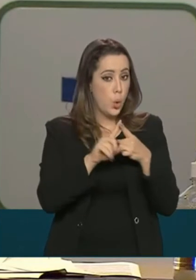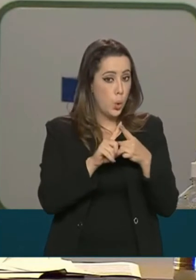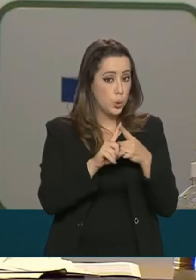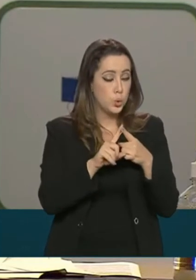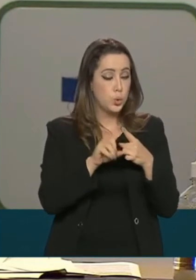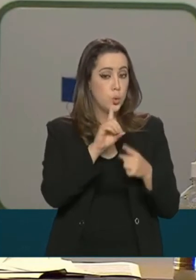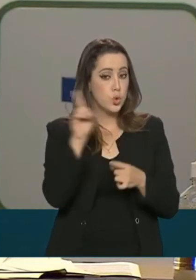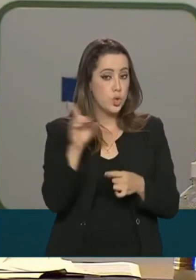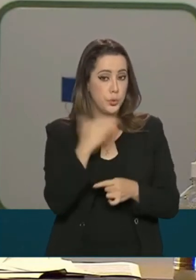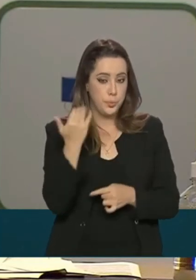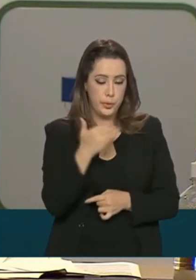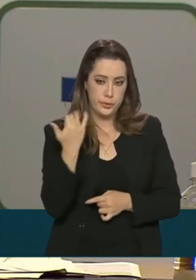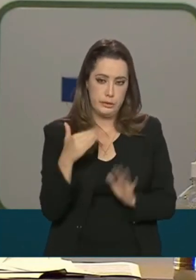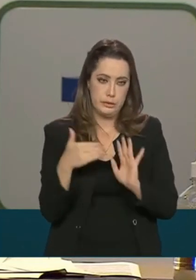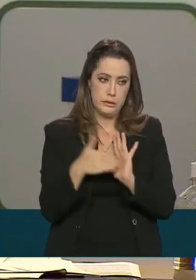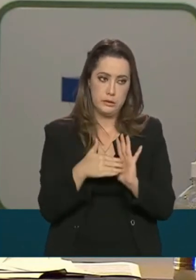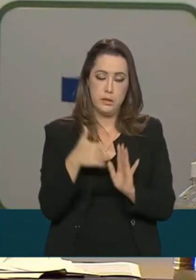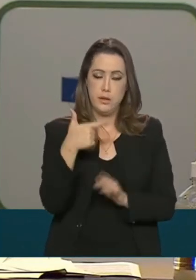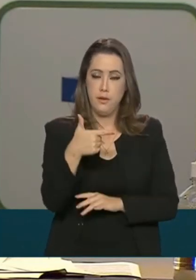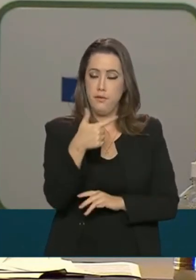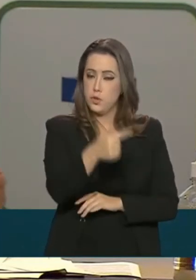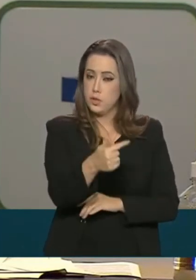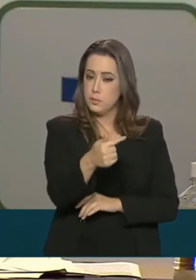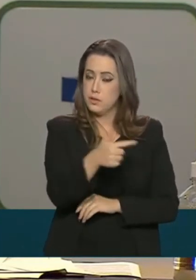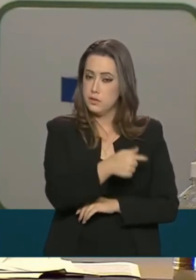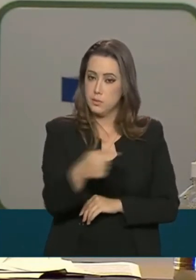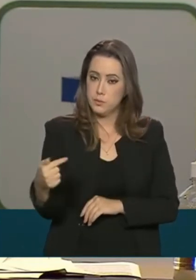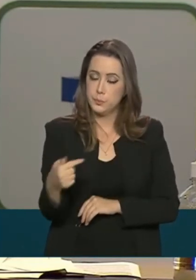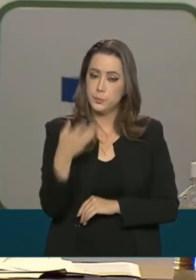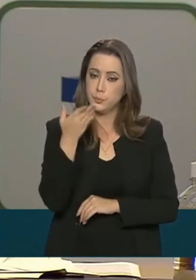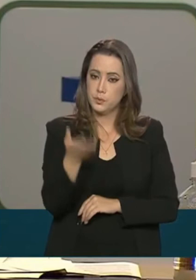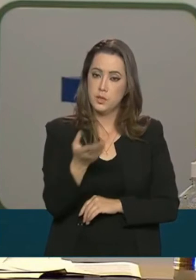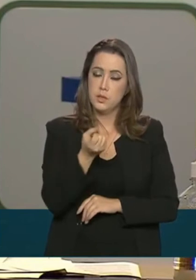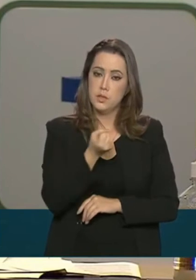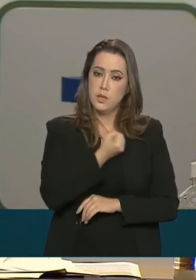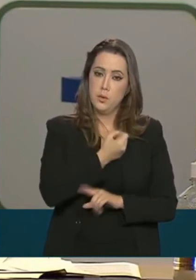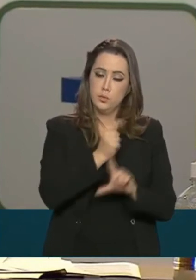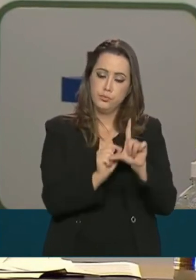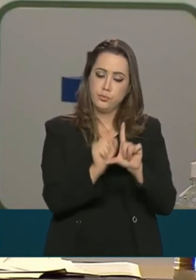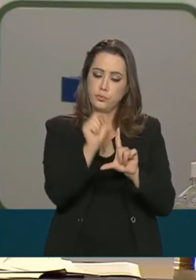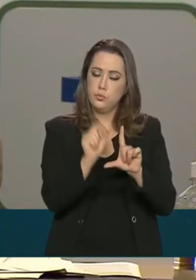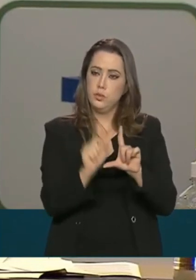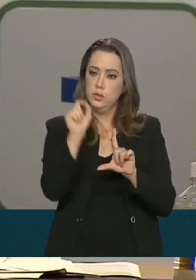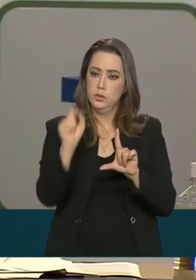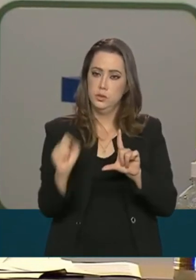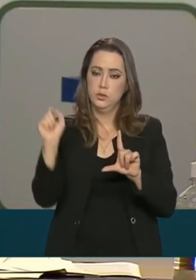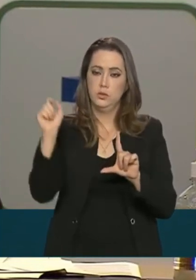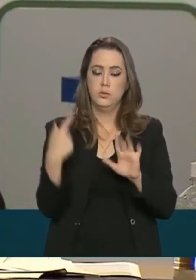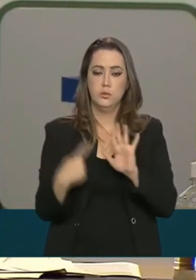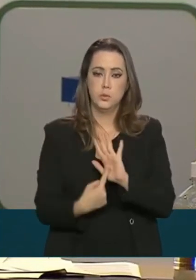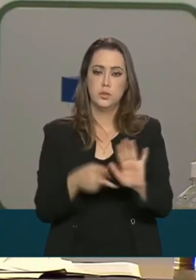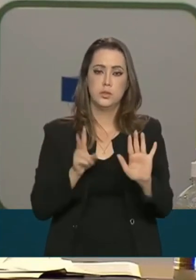ocorrência até a 27ª semana epidemiológica, essa é uma curva que tem se mantido, né, tem se